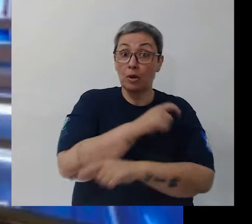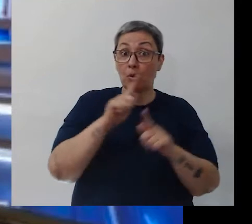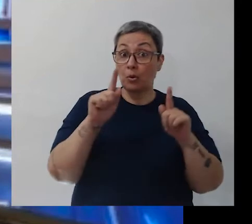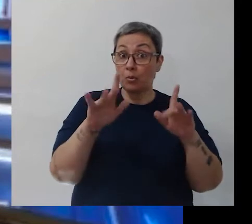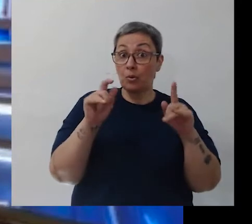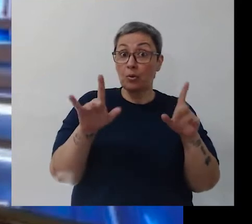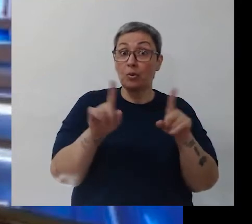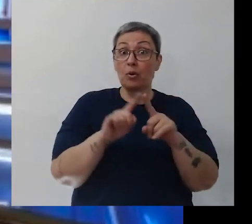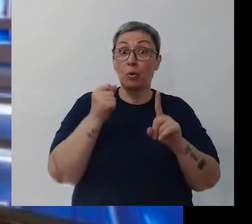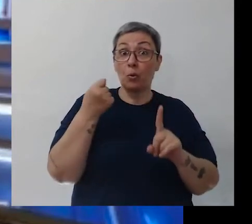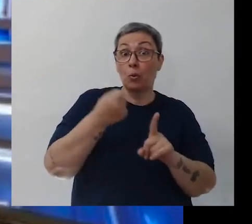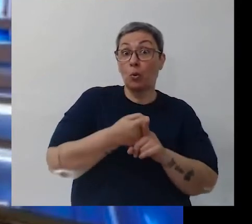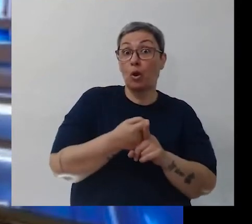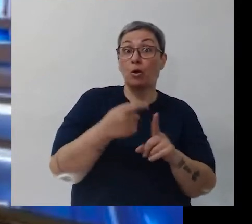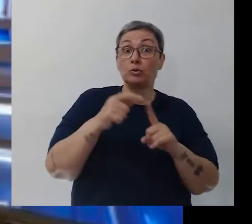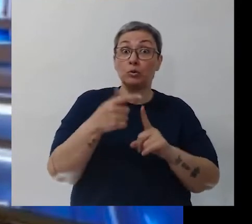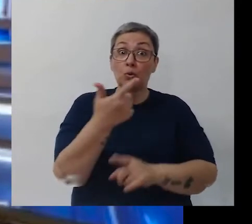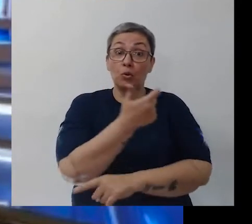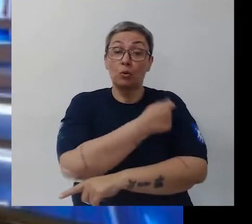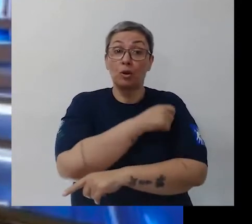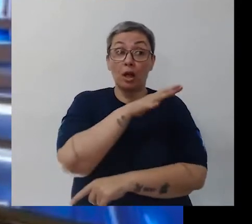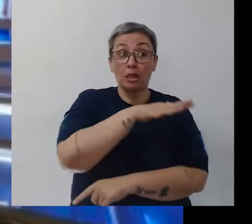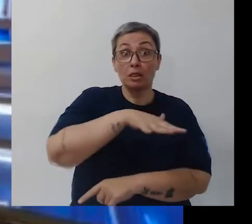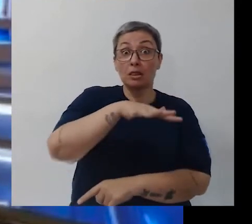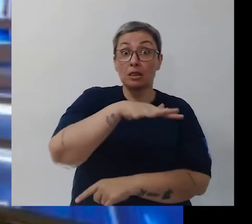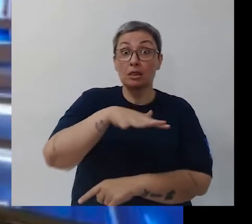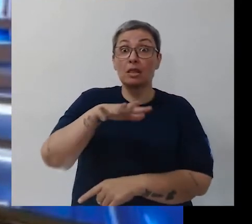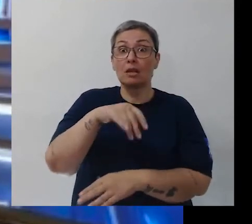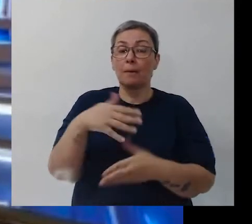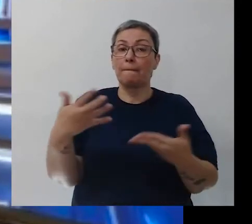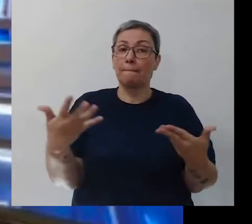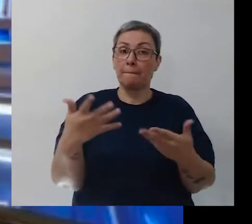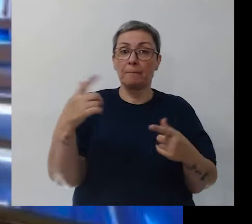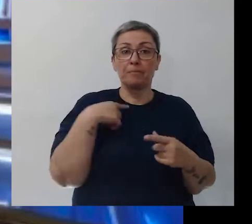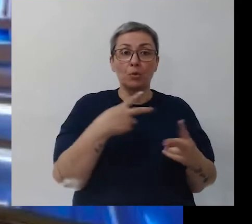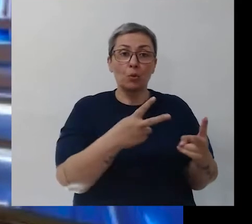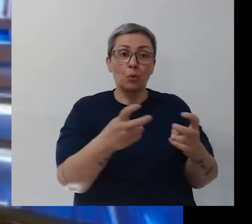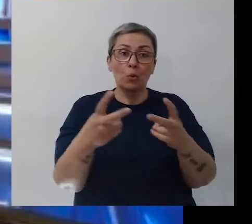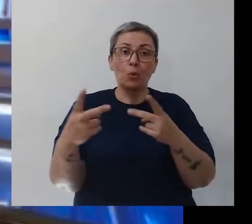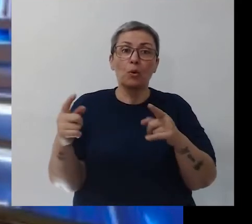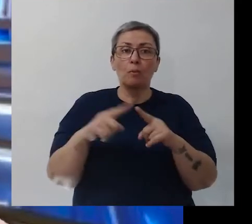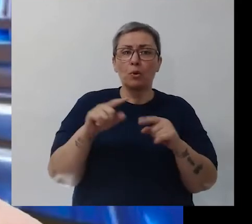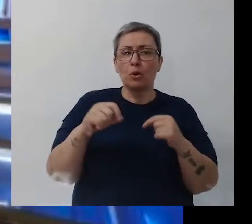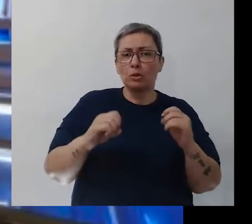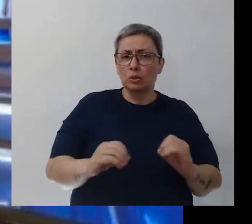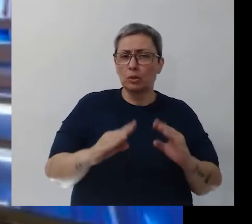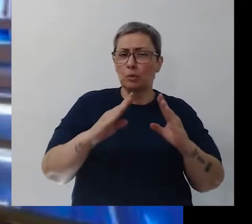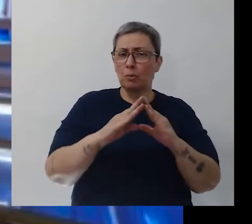o impacto da vacinação nos bairros. Olha, percebem que os nossos programas têm